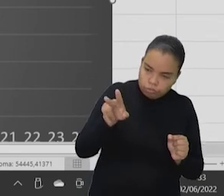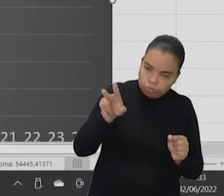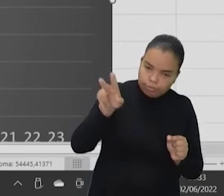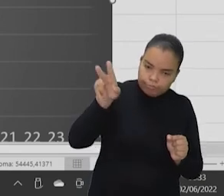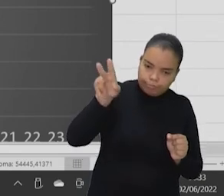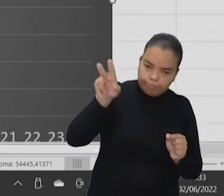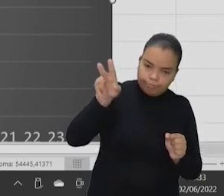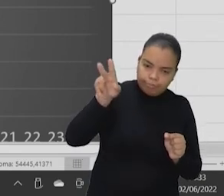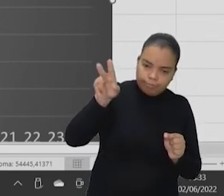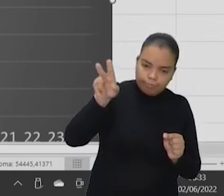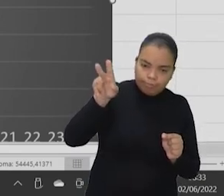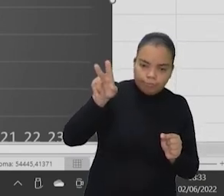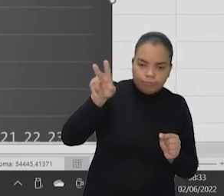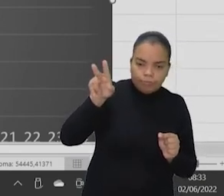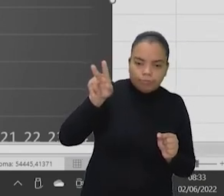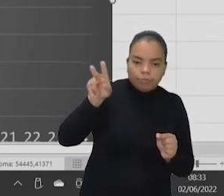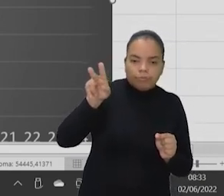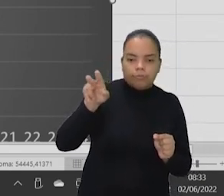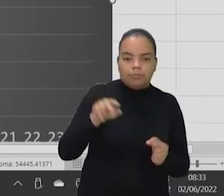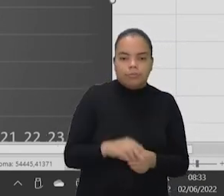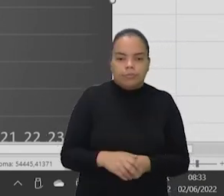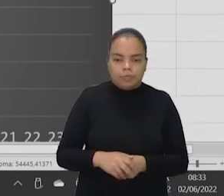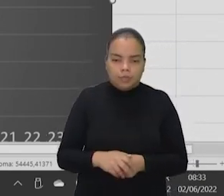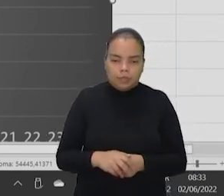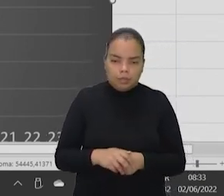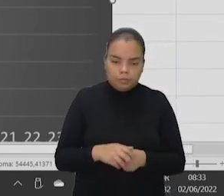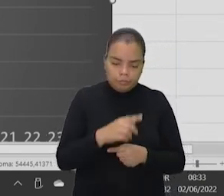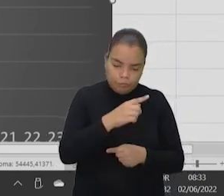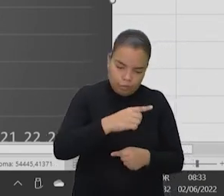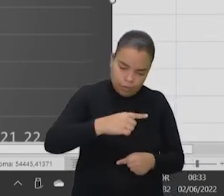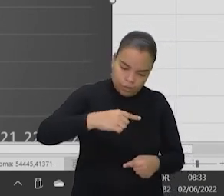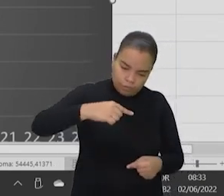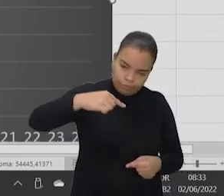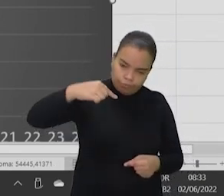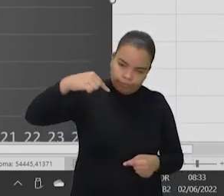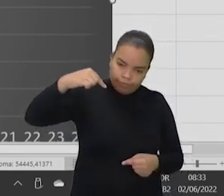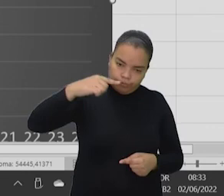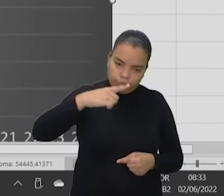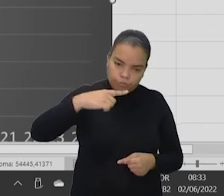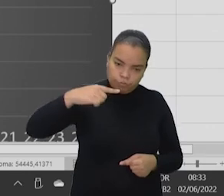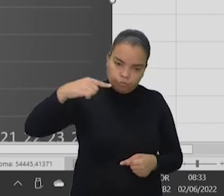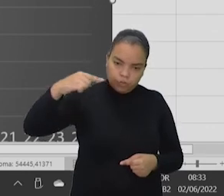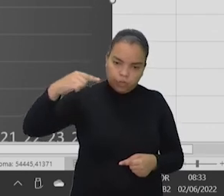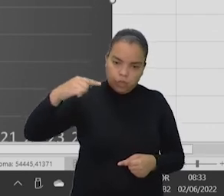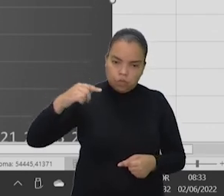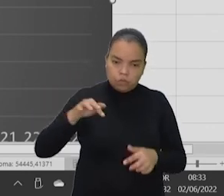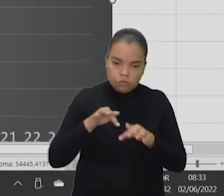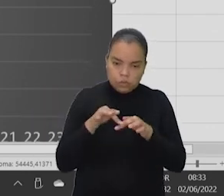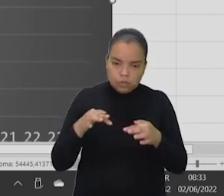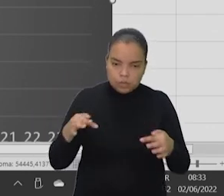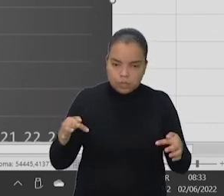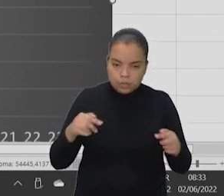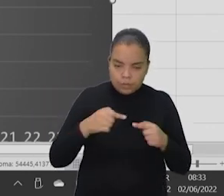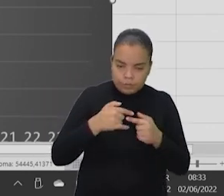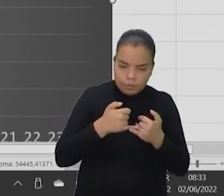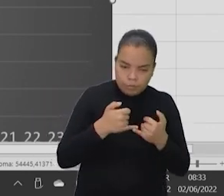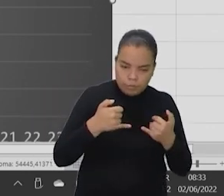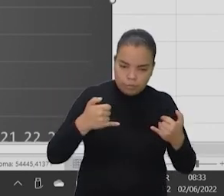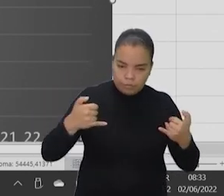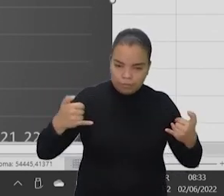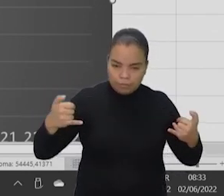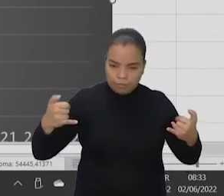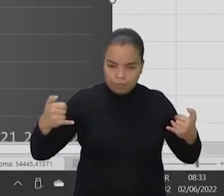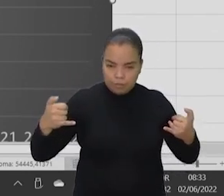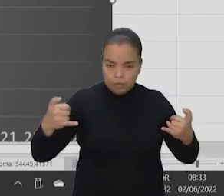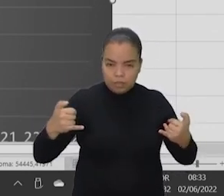ele começa a aumentar, tá certo? Ele vai começar a curvar. O juro simples vai ser linha reta, tá, pessoal? E o juro composto, ele vai fazendo